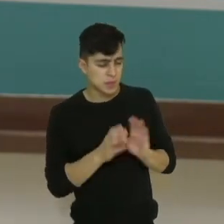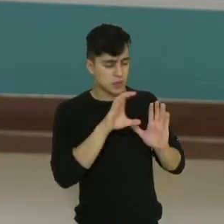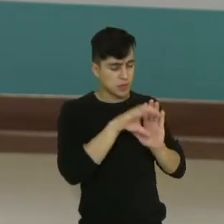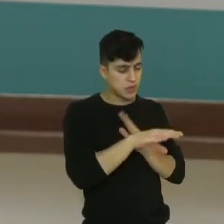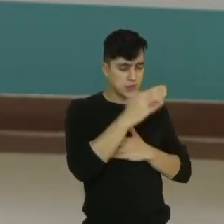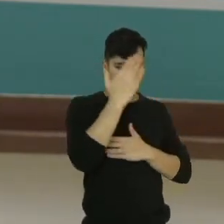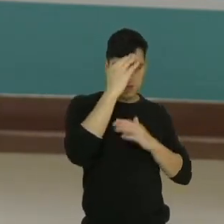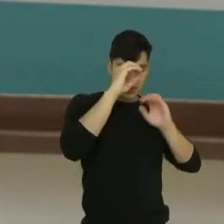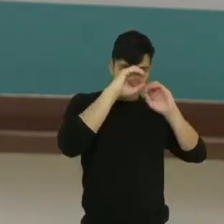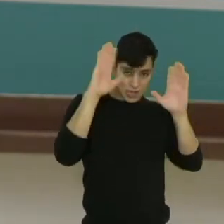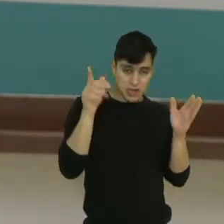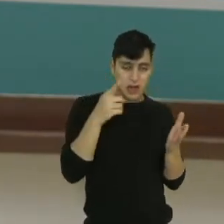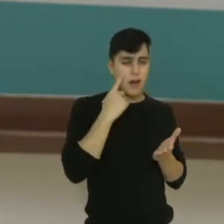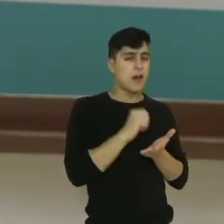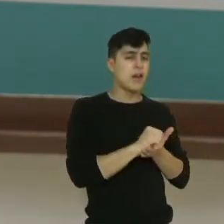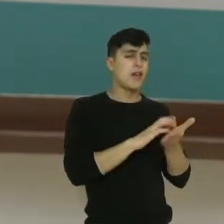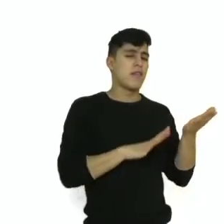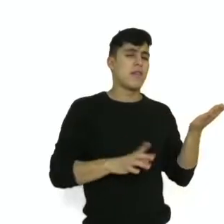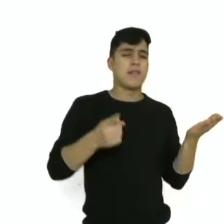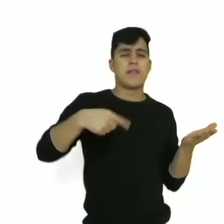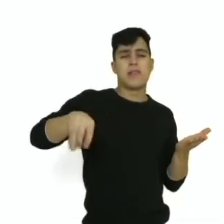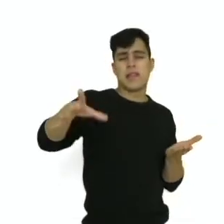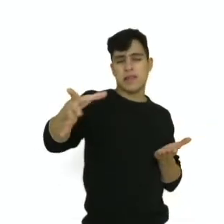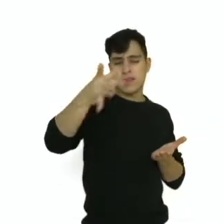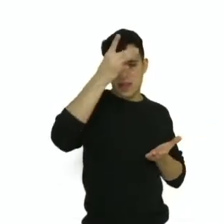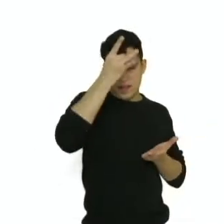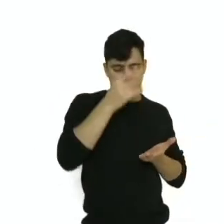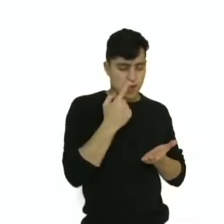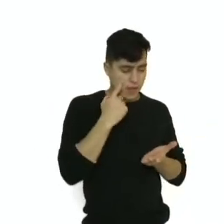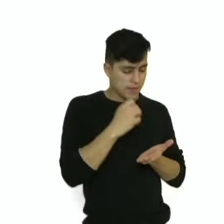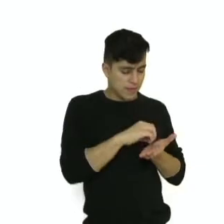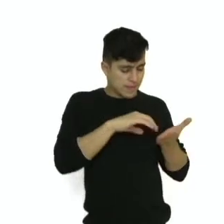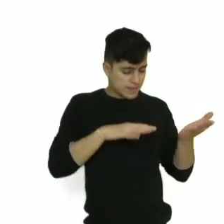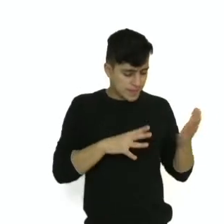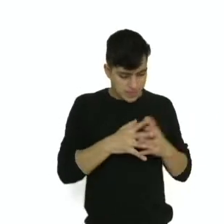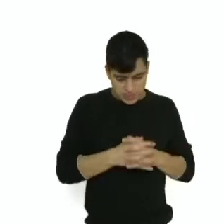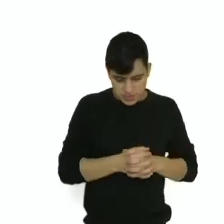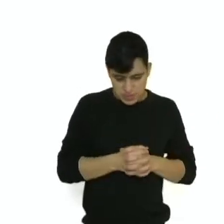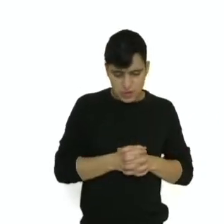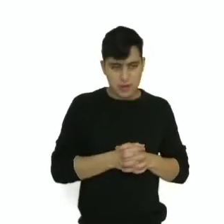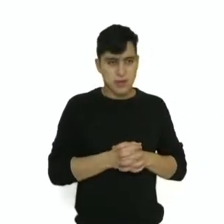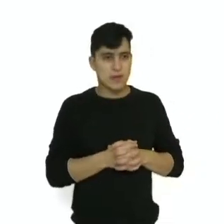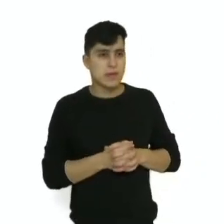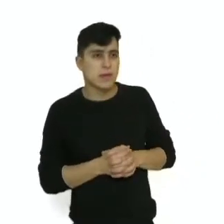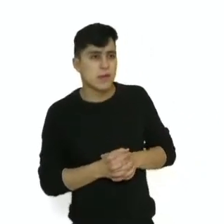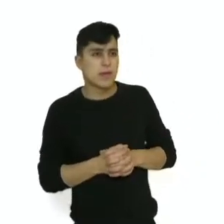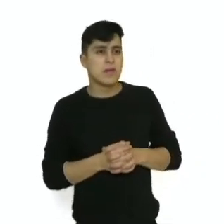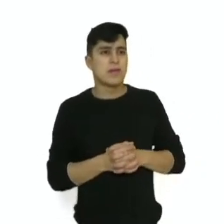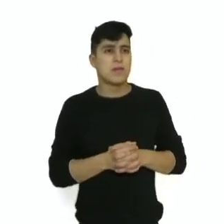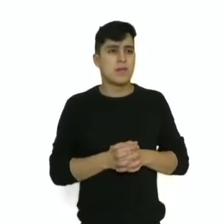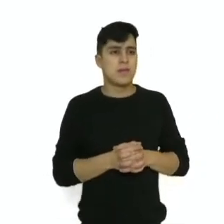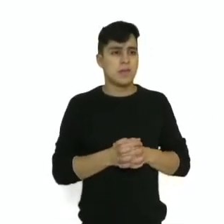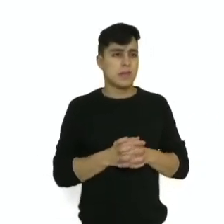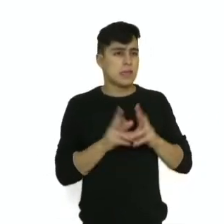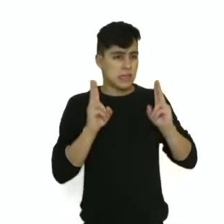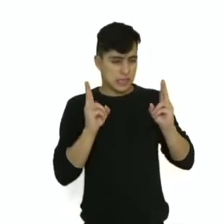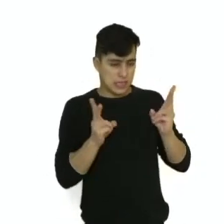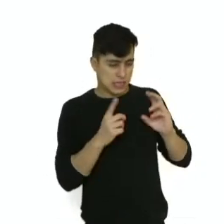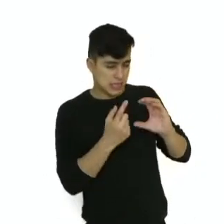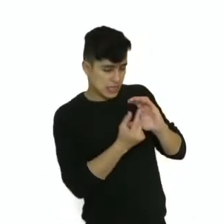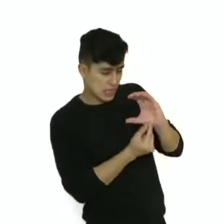eu gostaria que vocês fizessem uma atividade. Nela diz assim: o vício inerente ao capitalismo e o